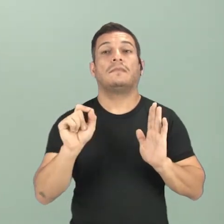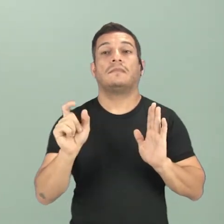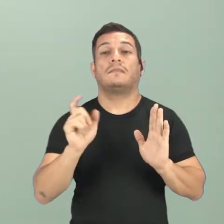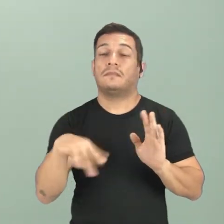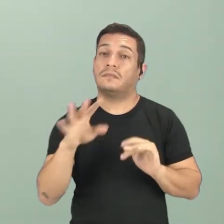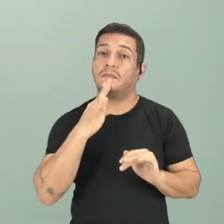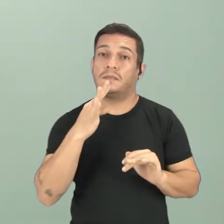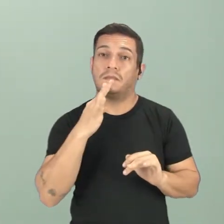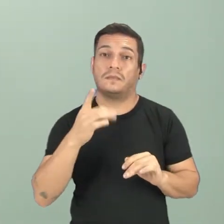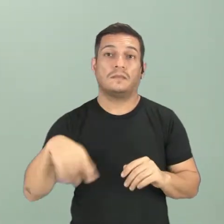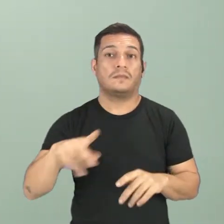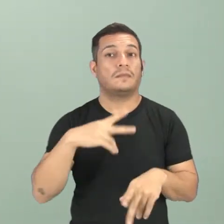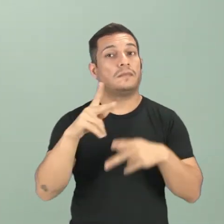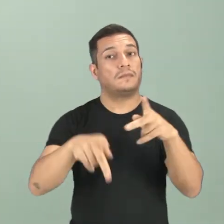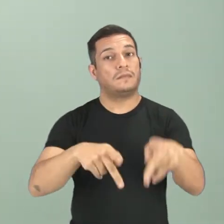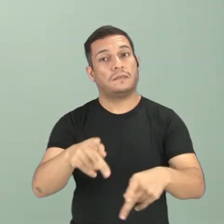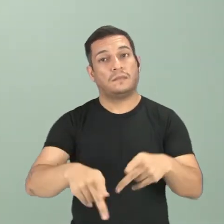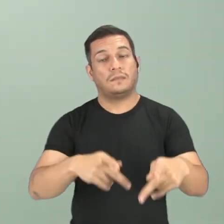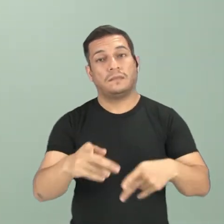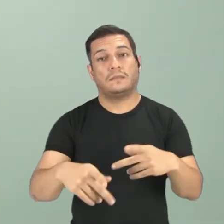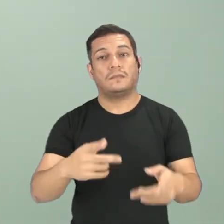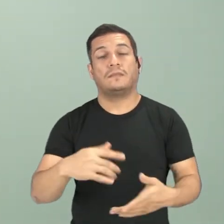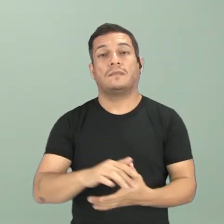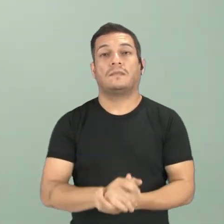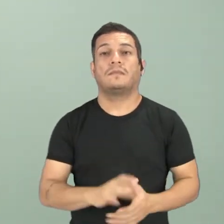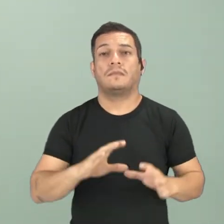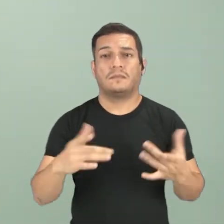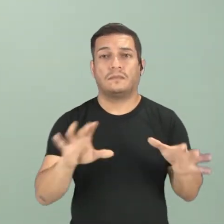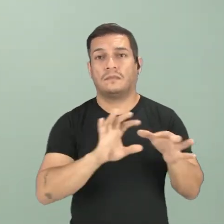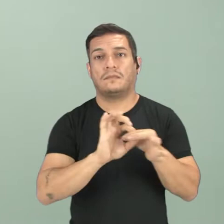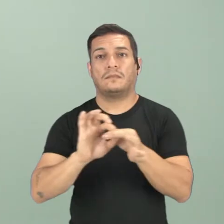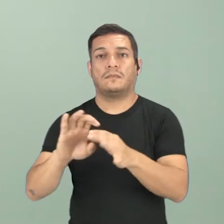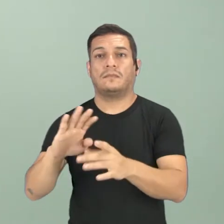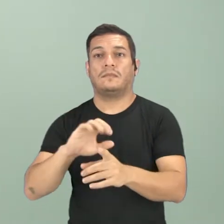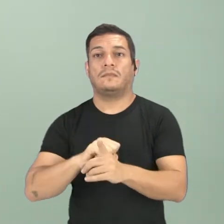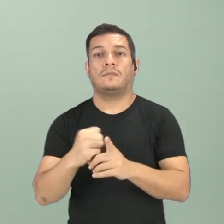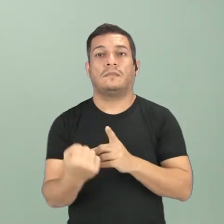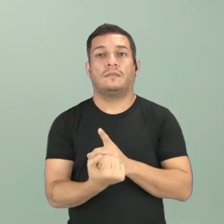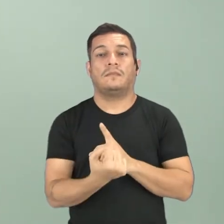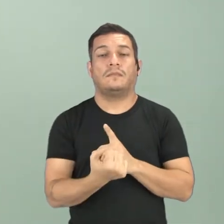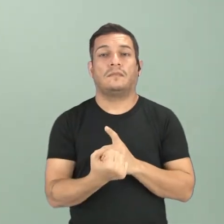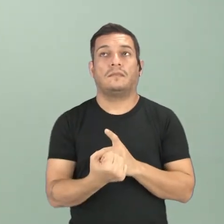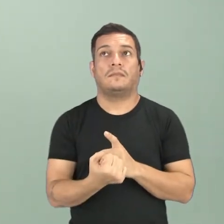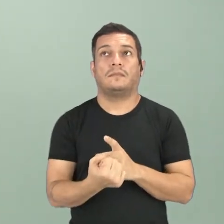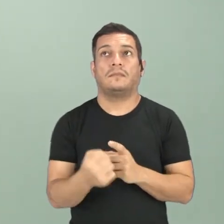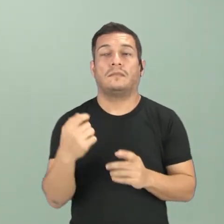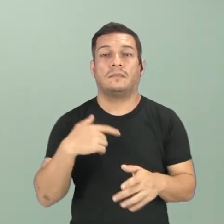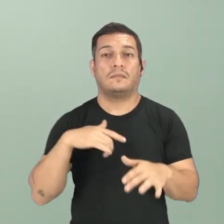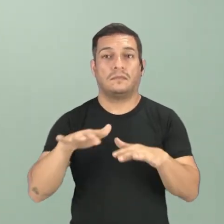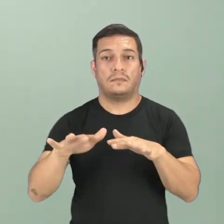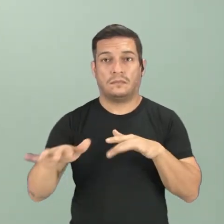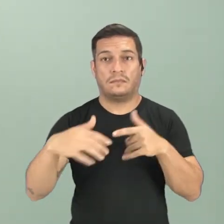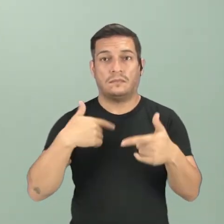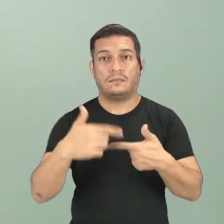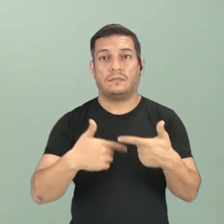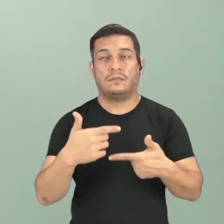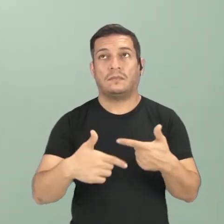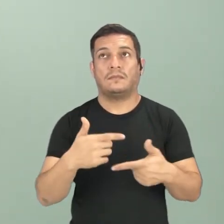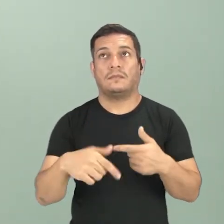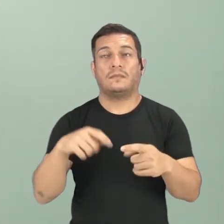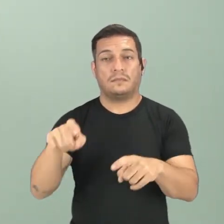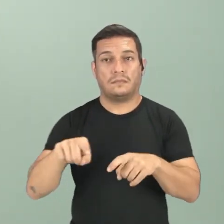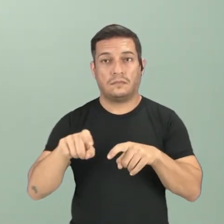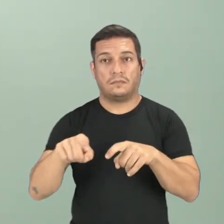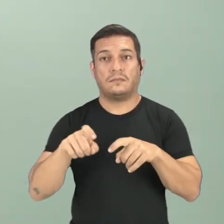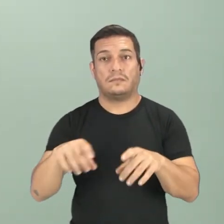a conhecimento público. É claro que o contexto social em que o movimento de trabalhadores